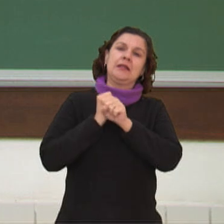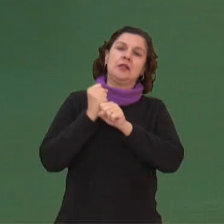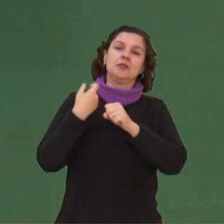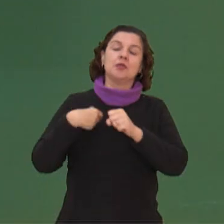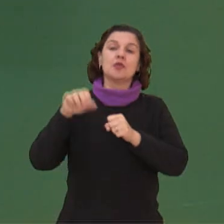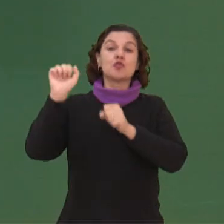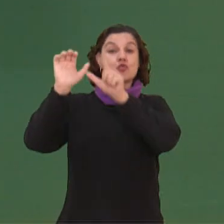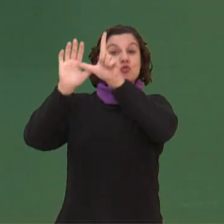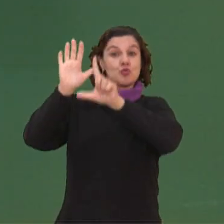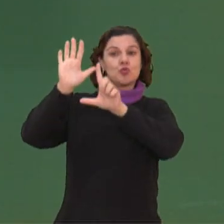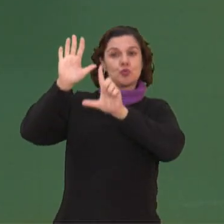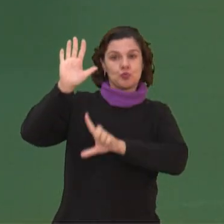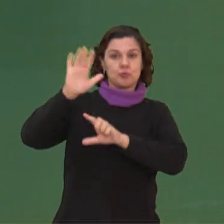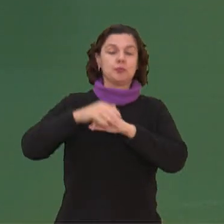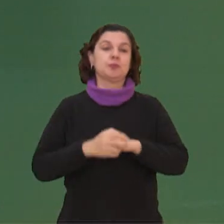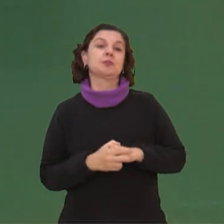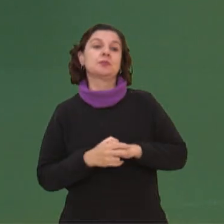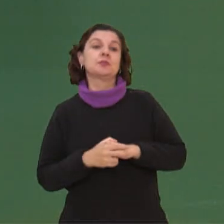no eixo Sul-Sul.